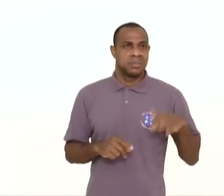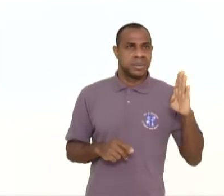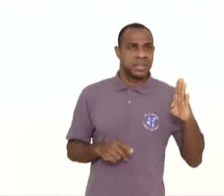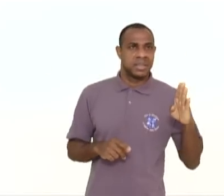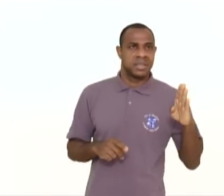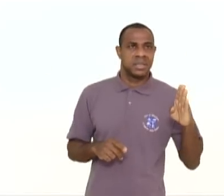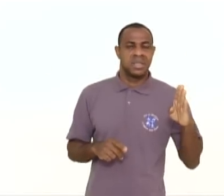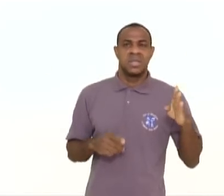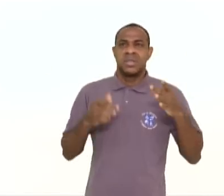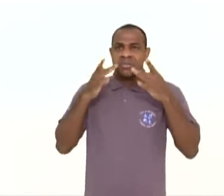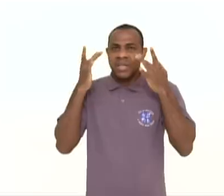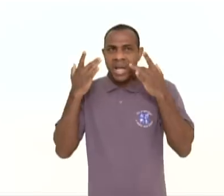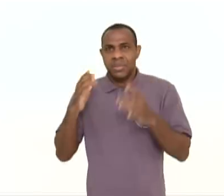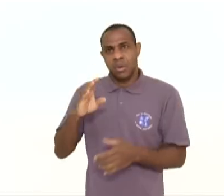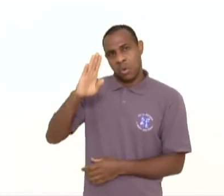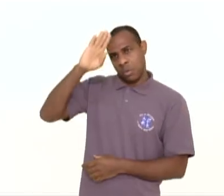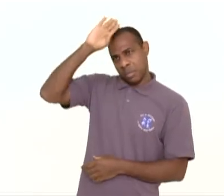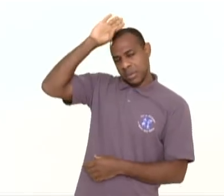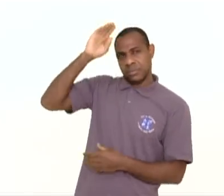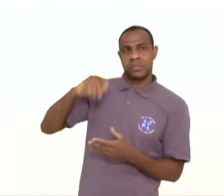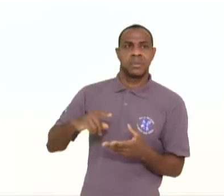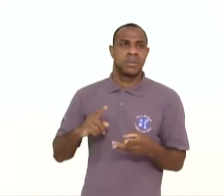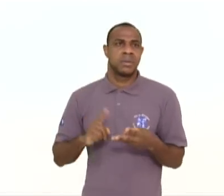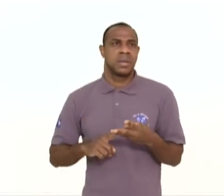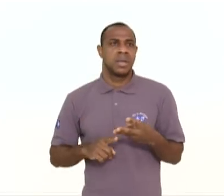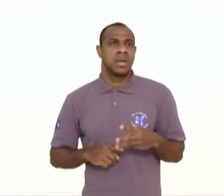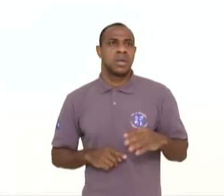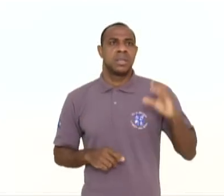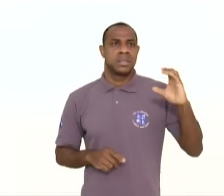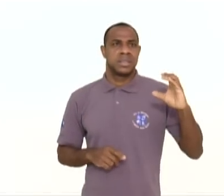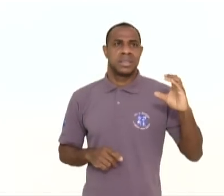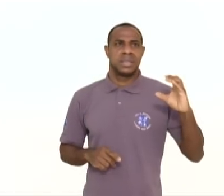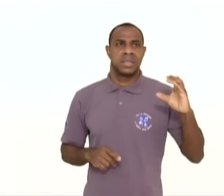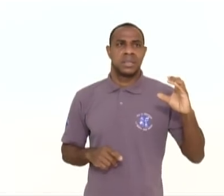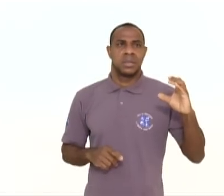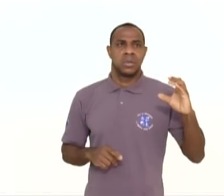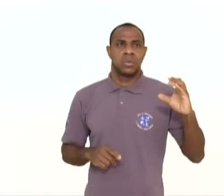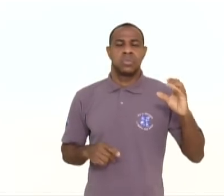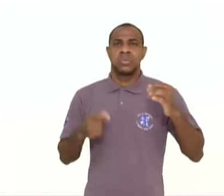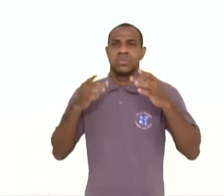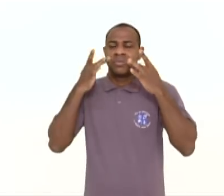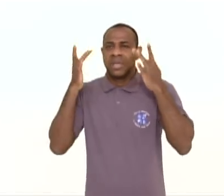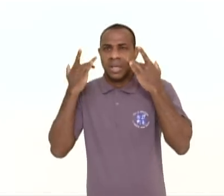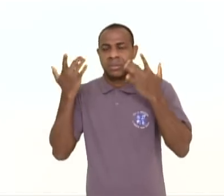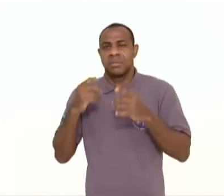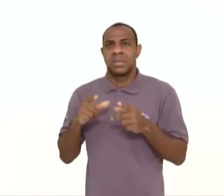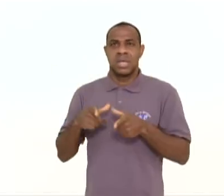letra D, no teatro grego. Qual é a origem da mímica? Um tempinho lá, já já voltamos.